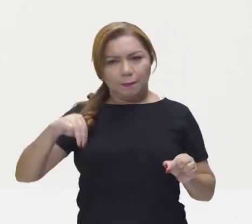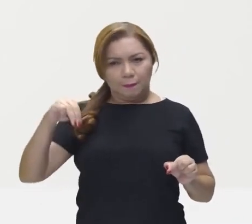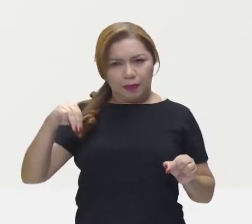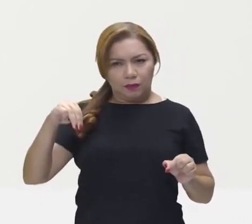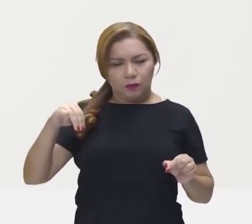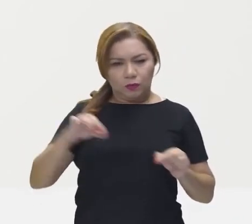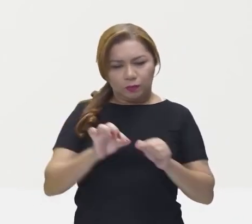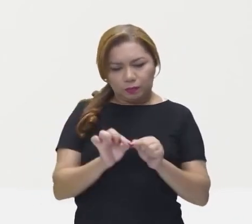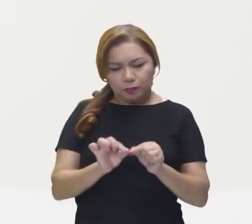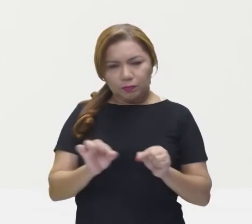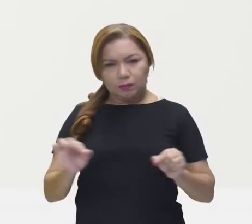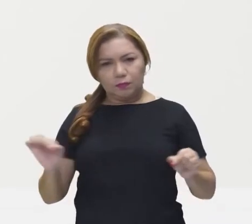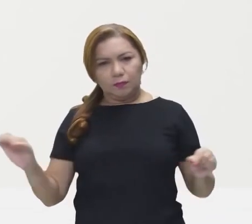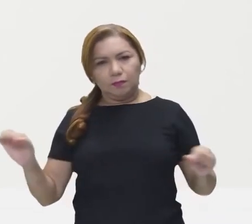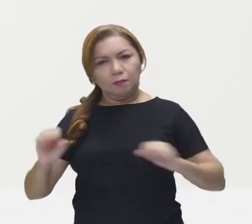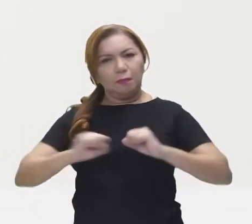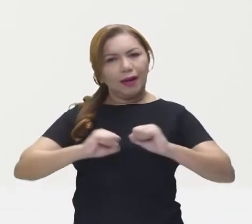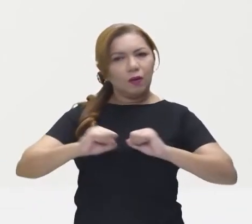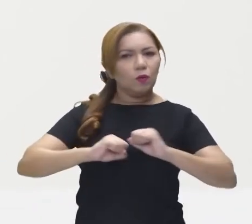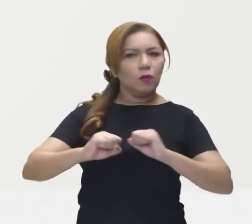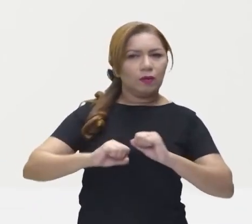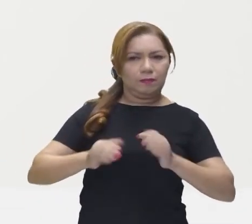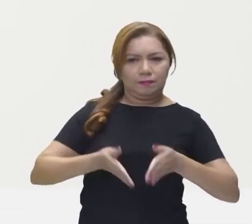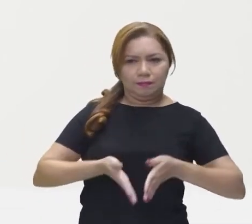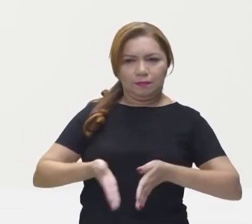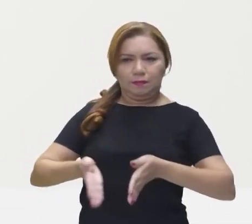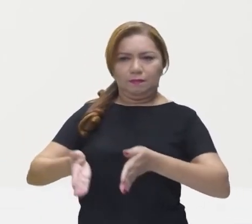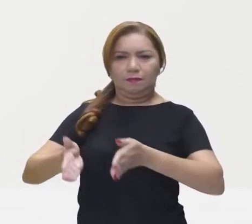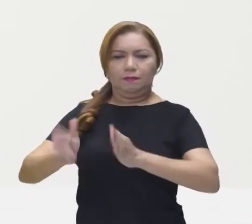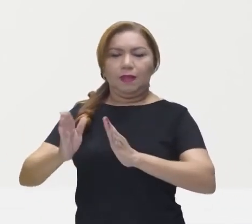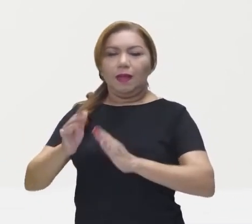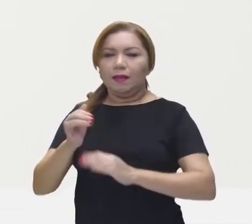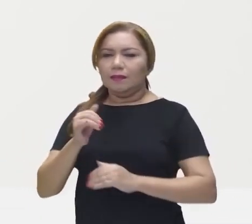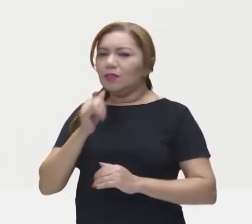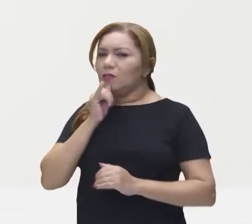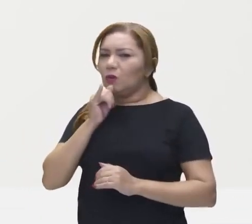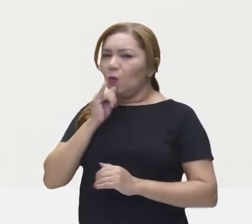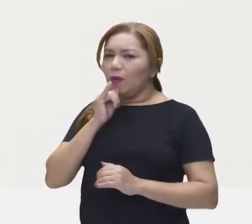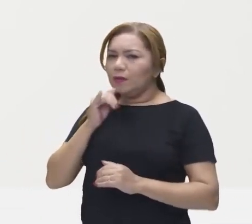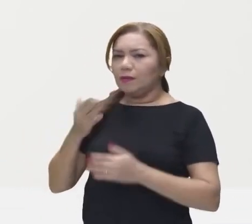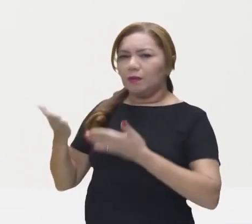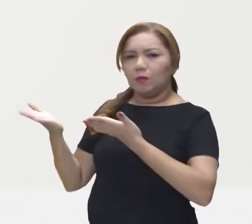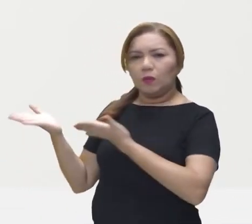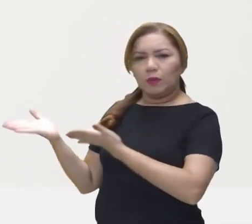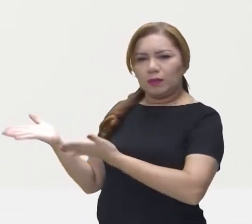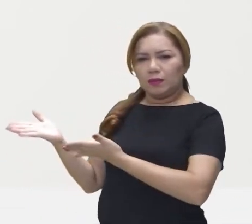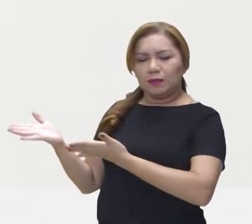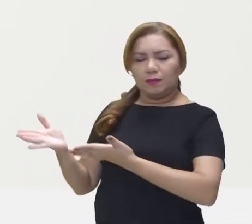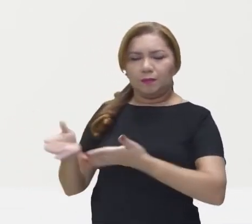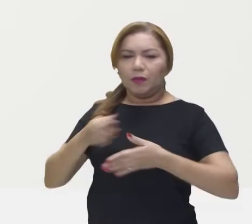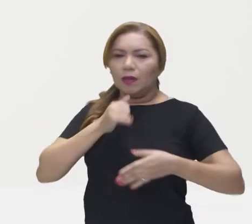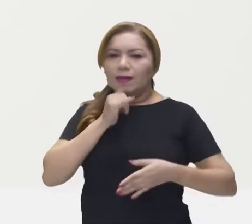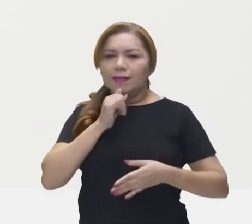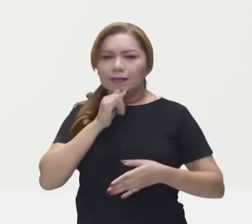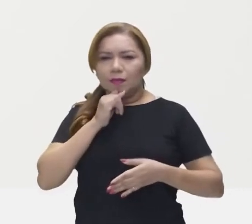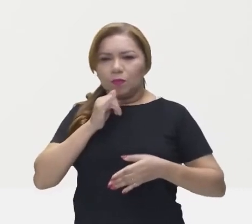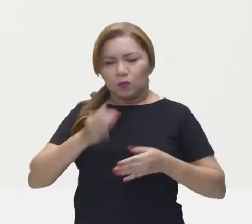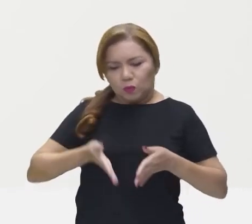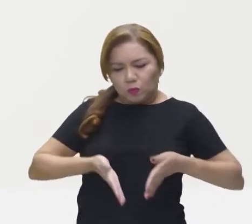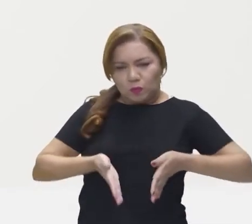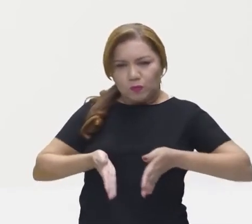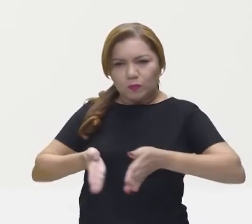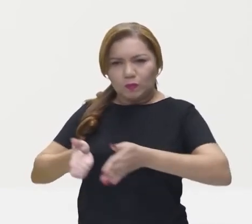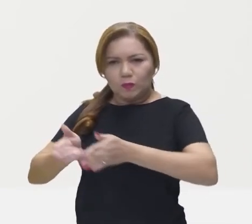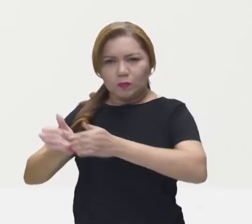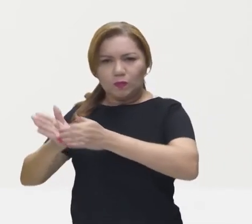90 metros. Se eu vou dividir isso aí, cada um vai ter que percorrer, vamos